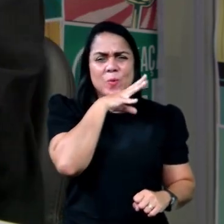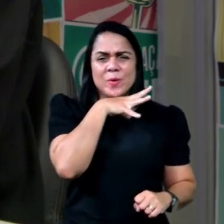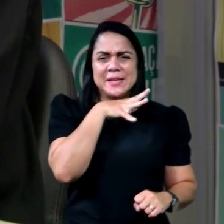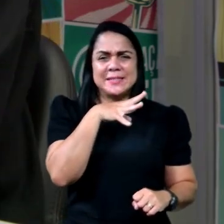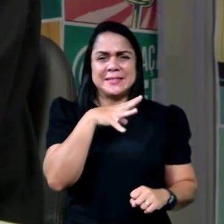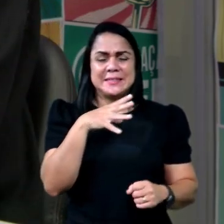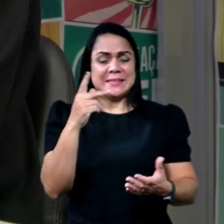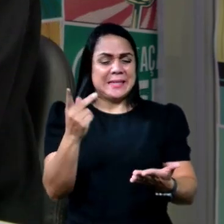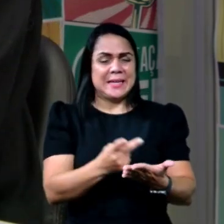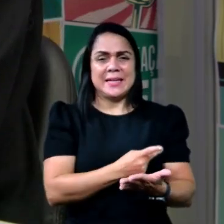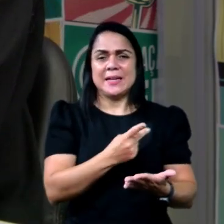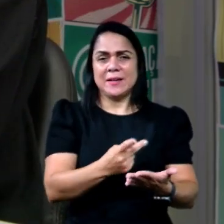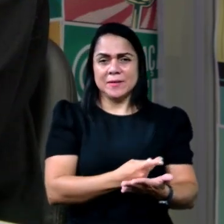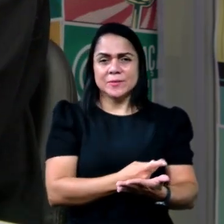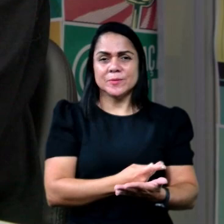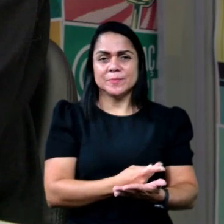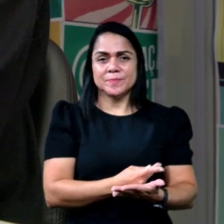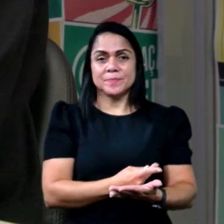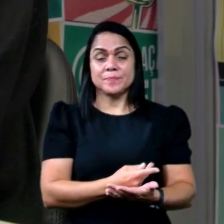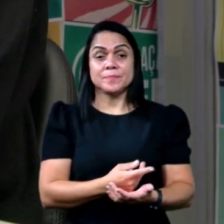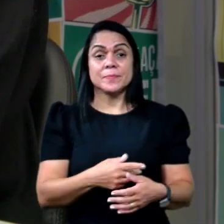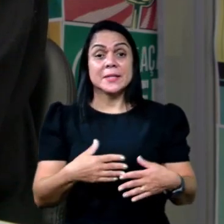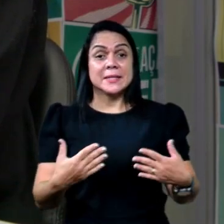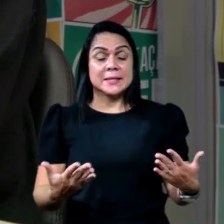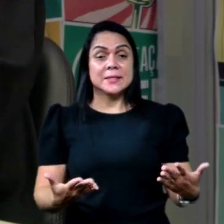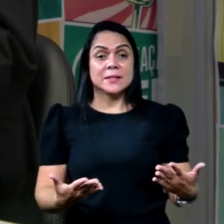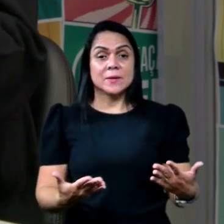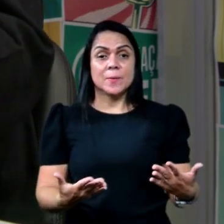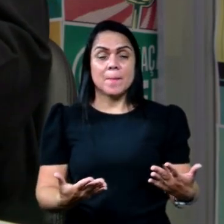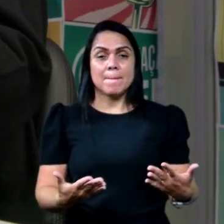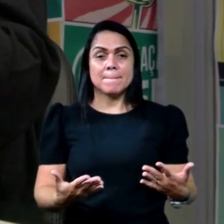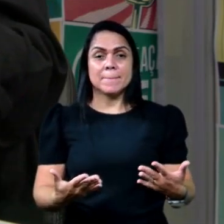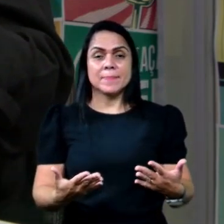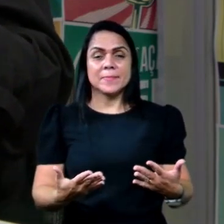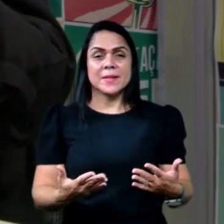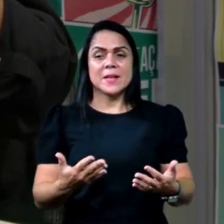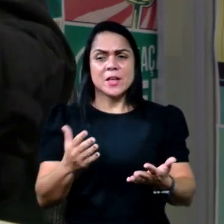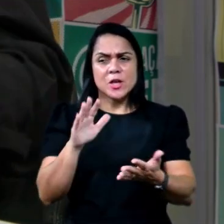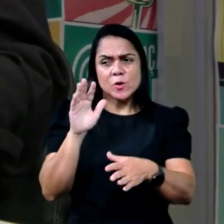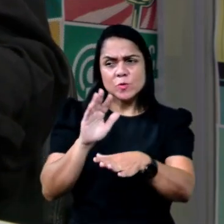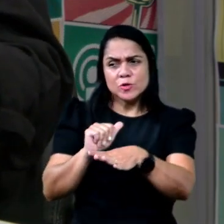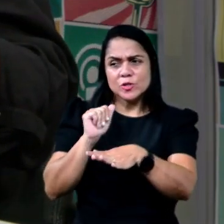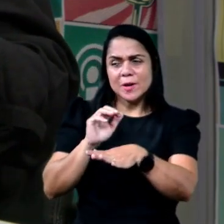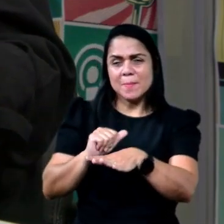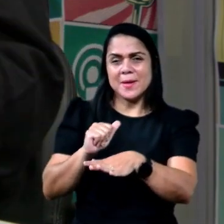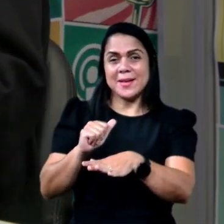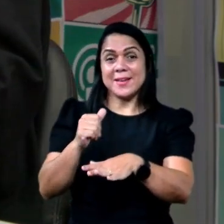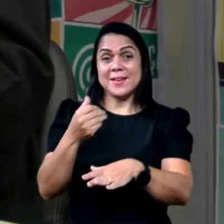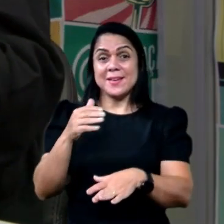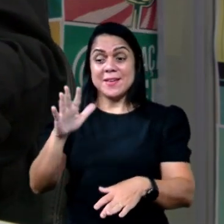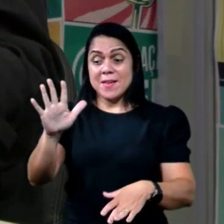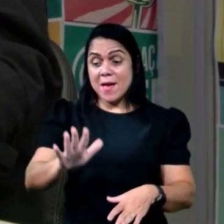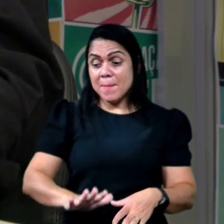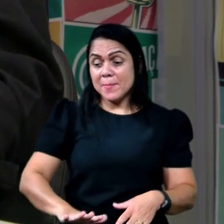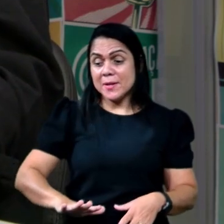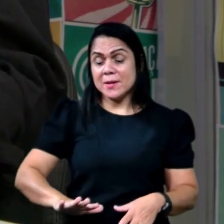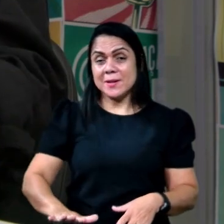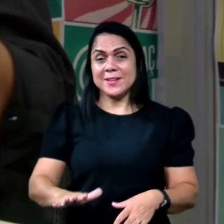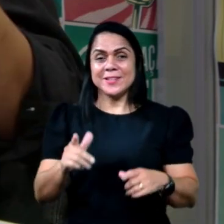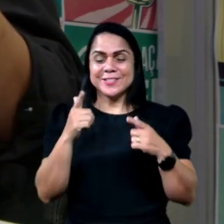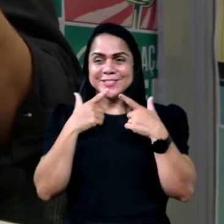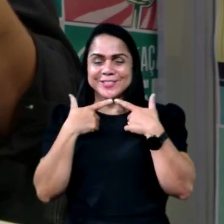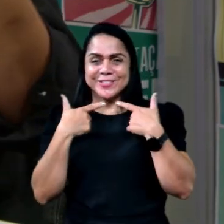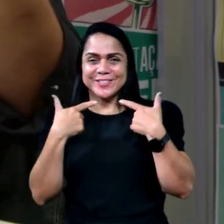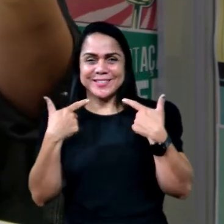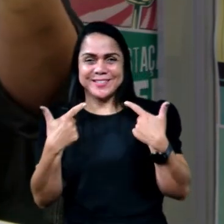assim. E eu estava com um sonho no canto, e eu chamei, veio a menininha muito sorridente, a menininha tinha o nome de uma